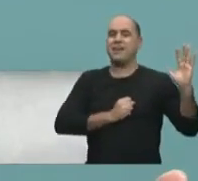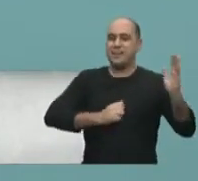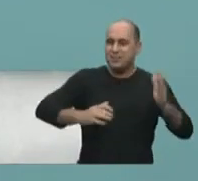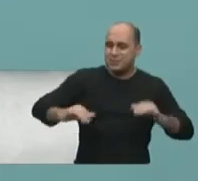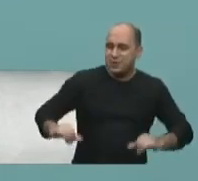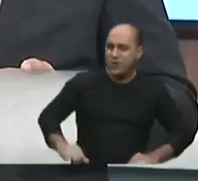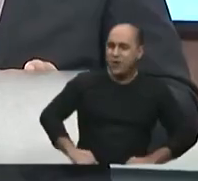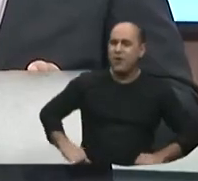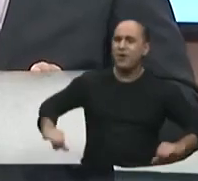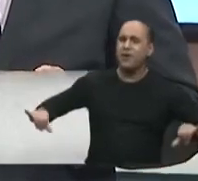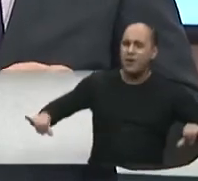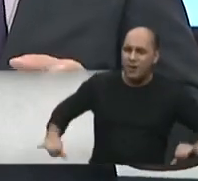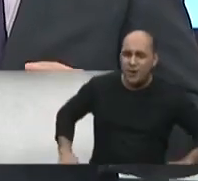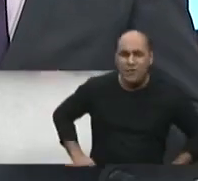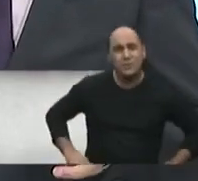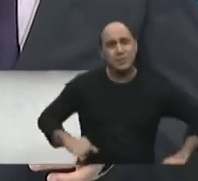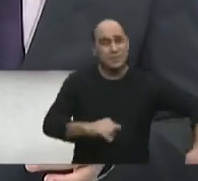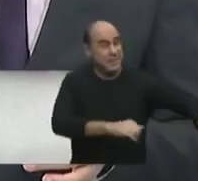concebido na dor.